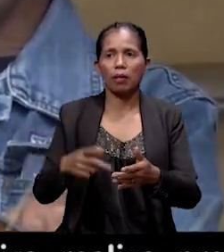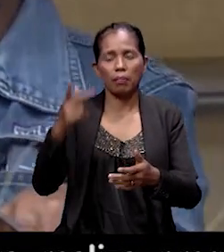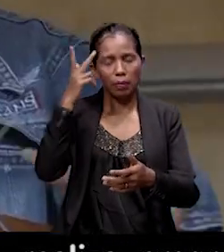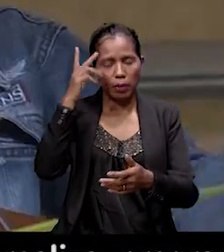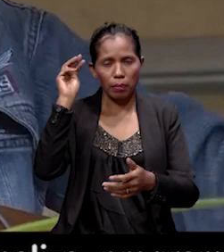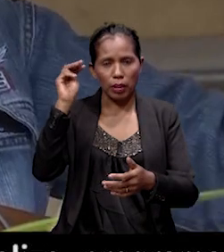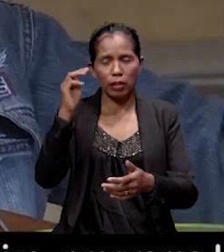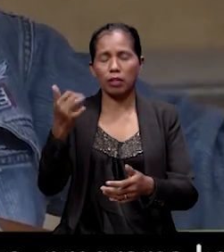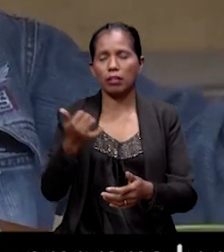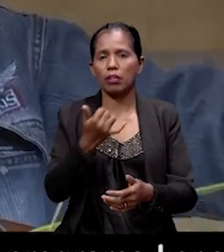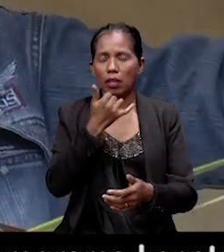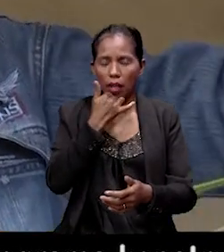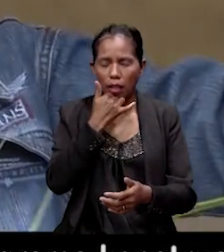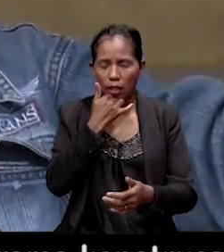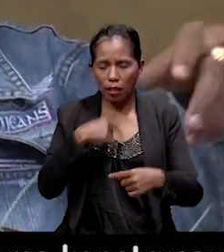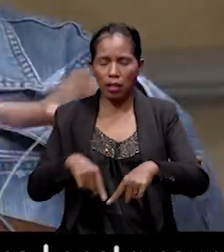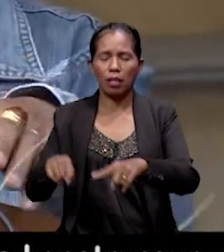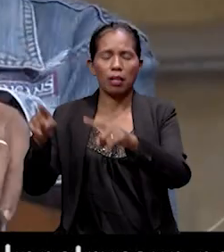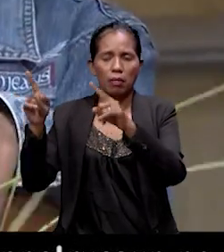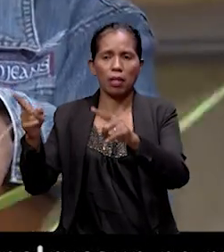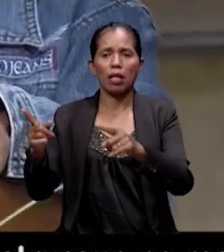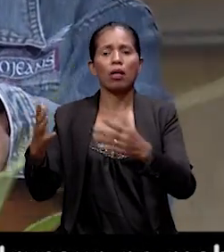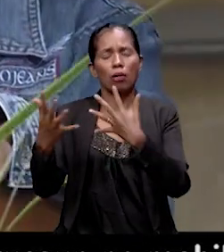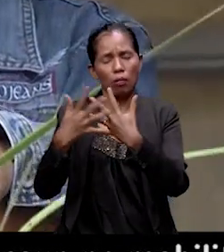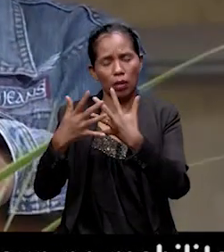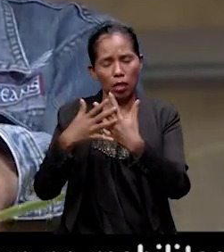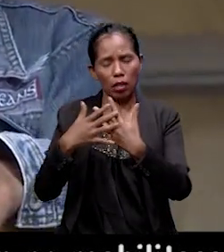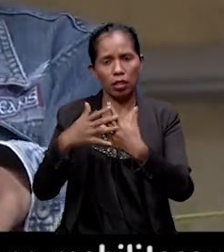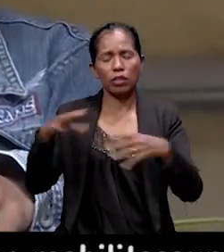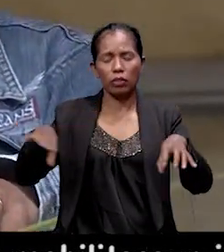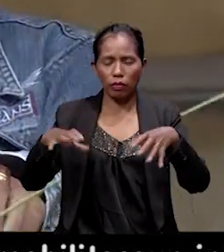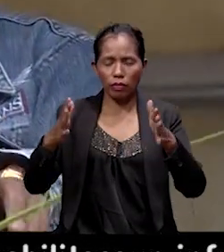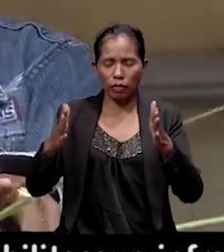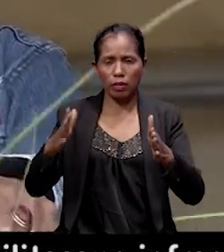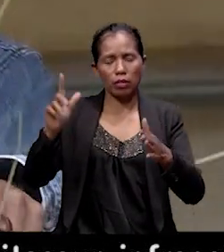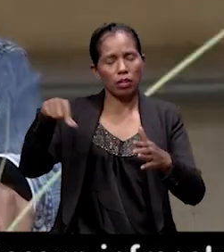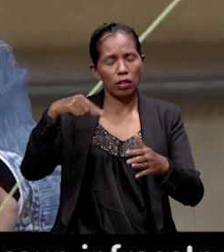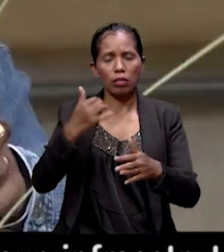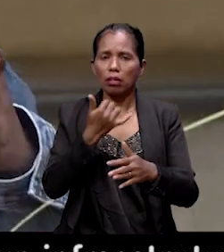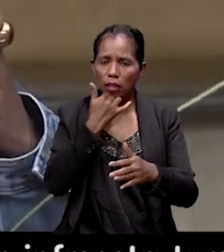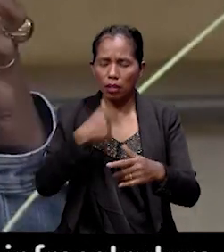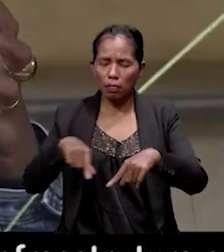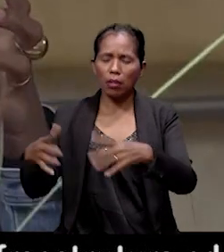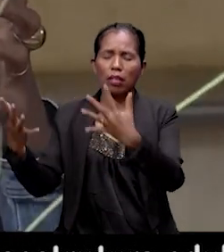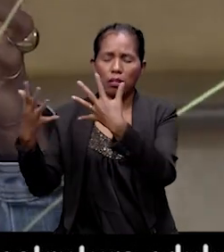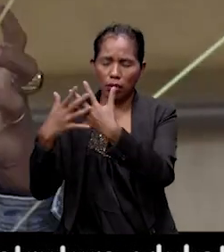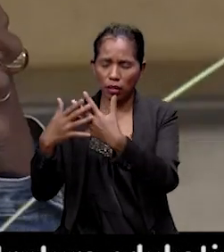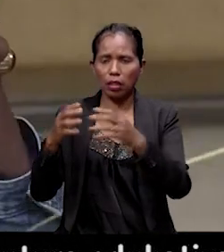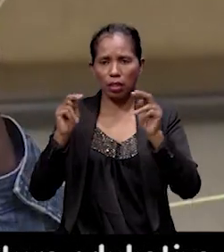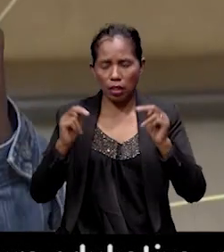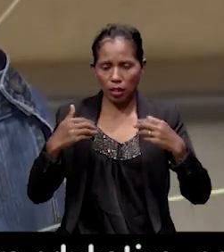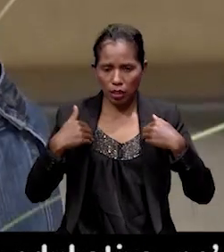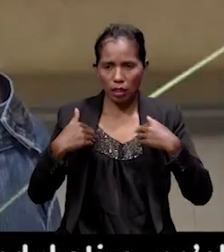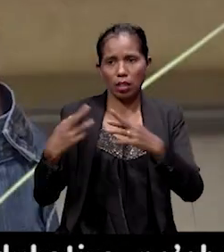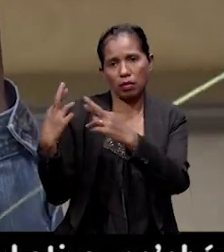me bacadeia. Governante se sala, se bacadeia. Se responsabiliza. Mas se atenção, quando gerem bens